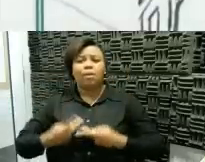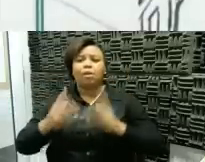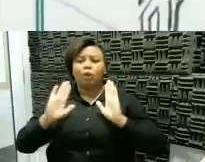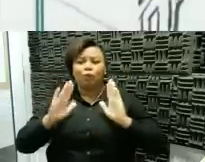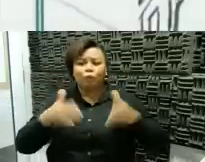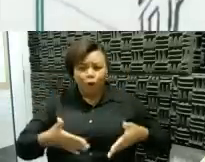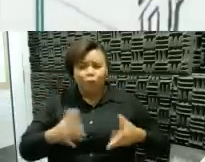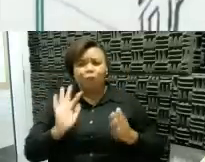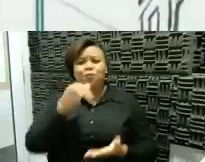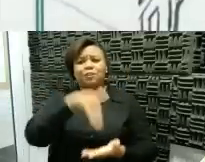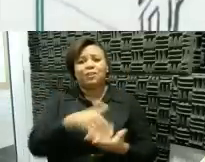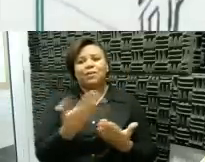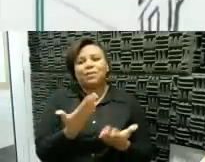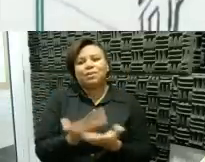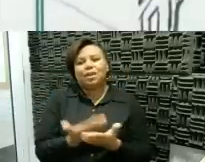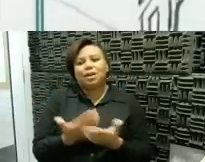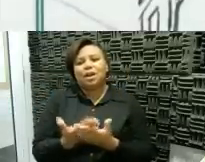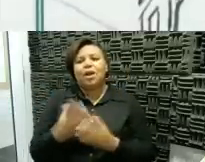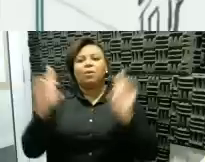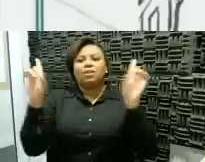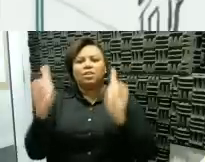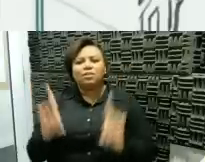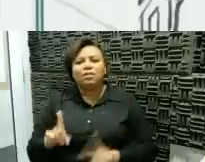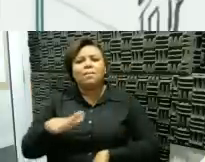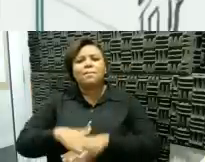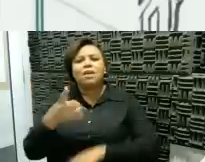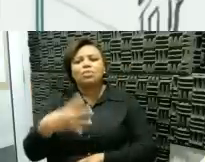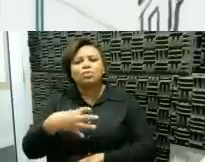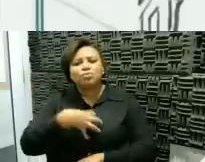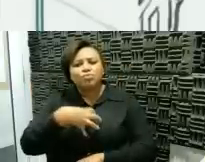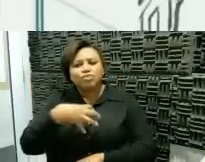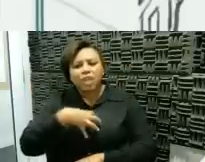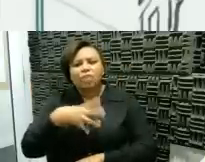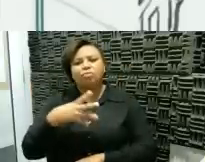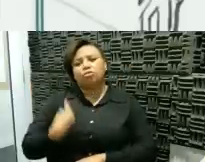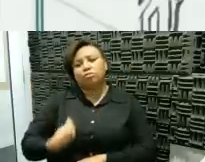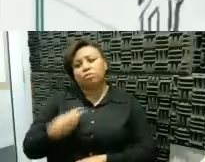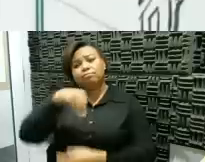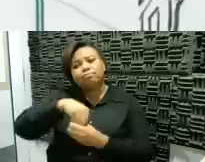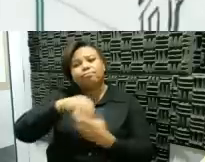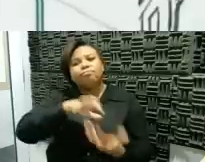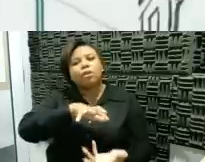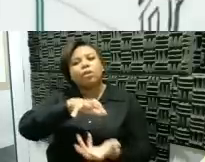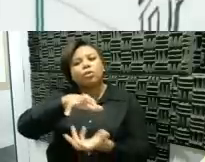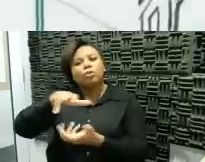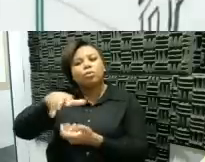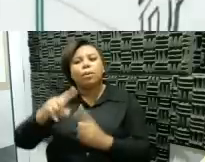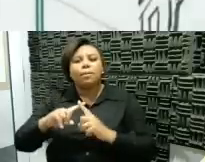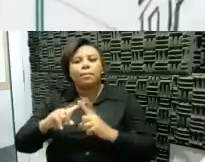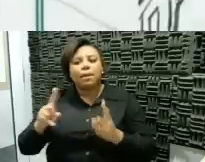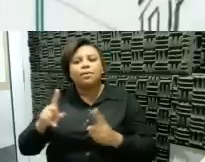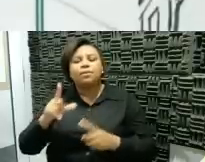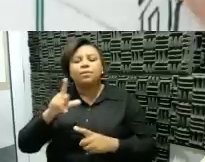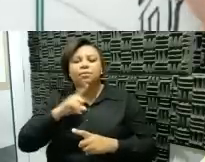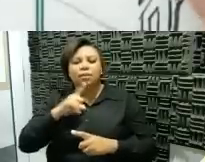deficiência como mais um jeito de ser e de estar no mundo mas e com uma particularidade né